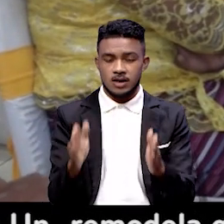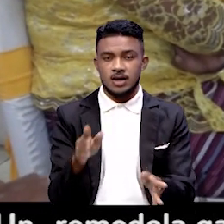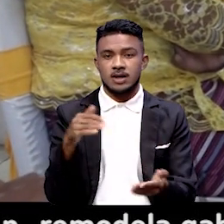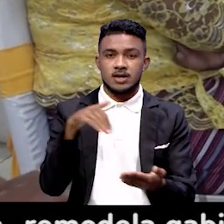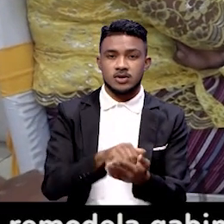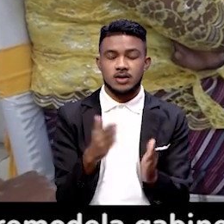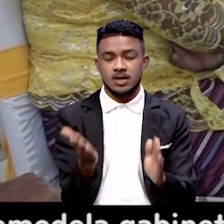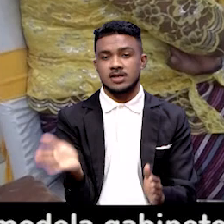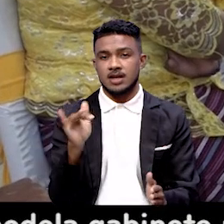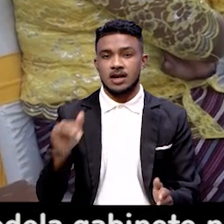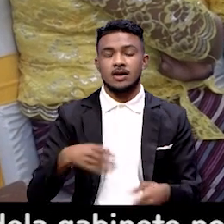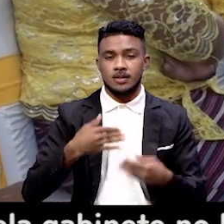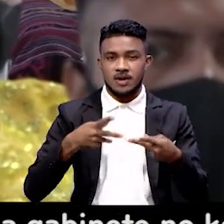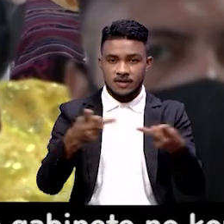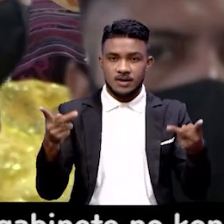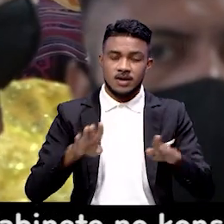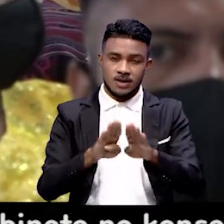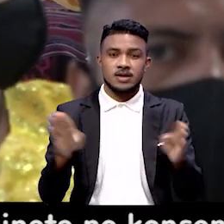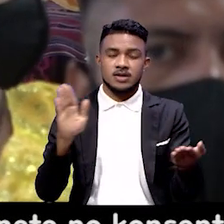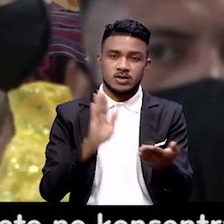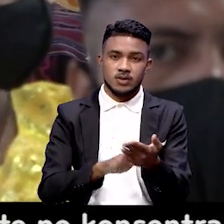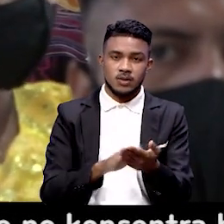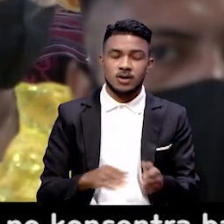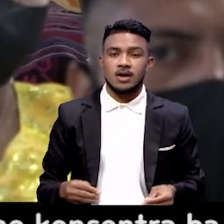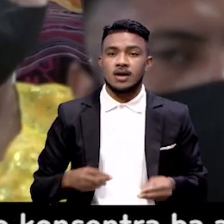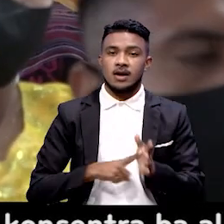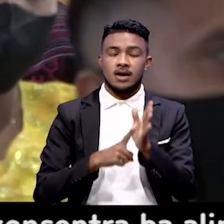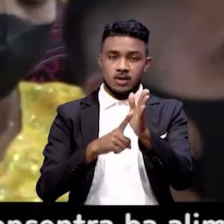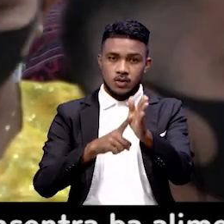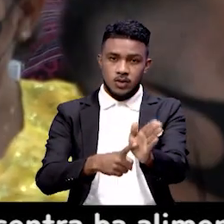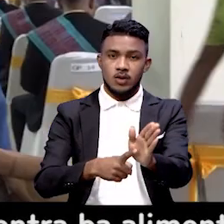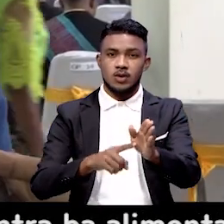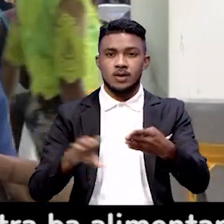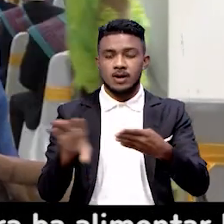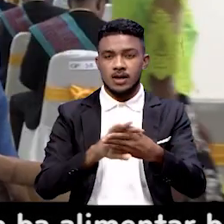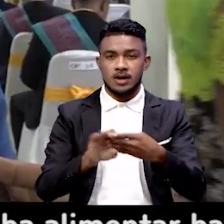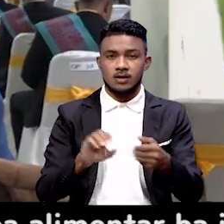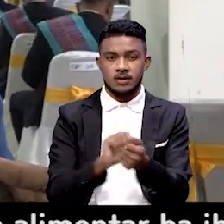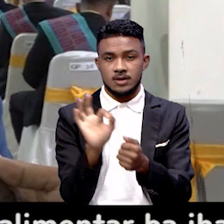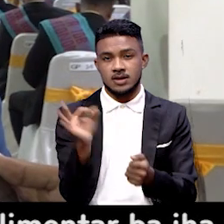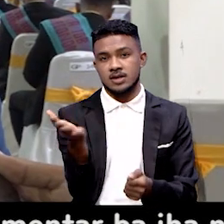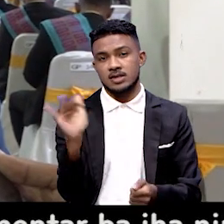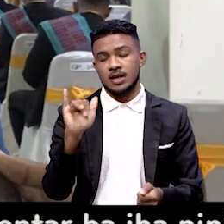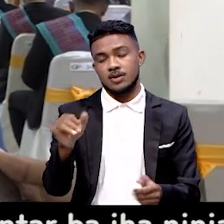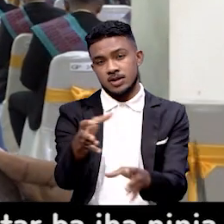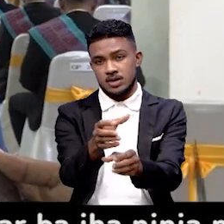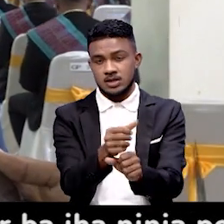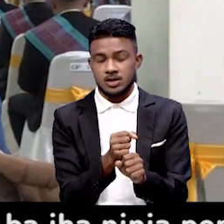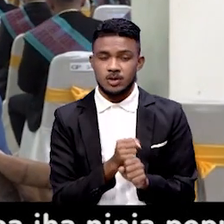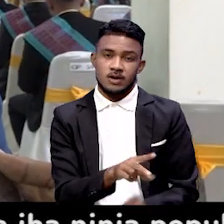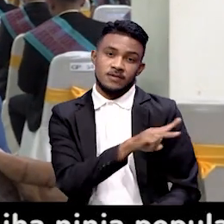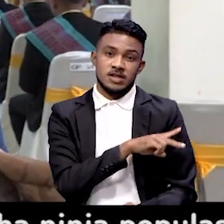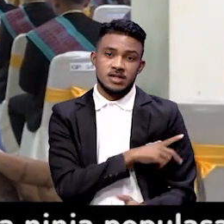aula, tem que atudo cartão vacina COVID-19. Funcionário administrativo. Siran be maksimo no be vacina primero